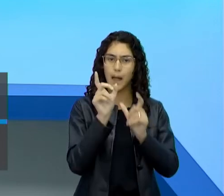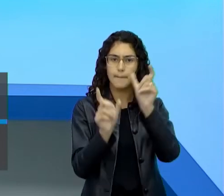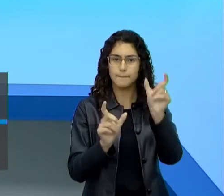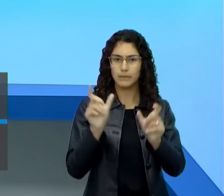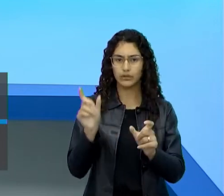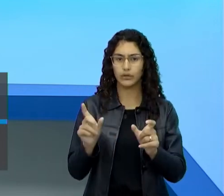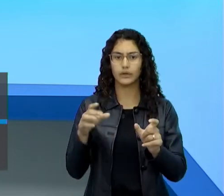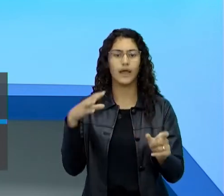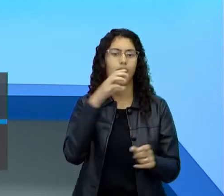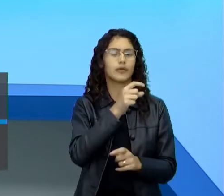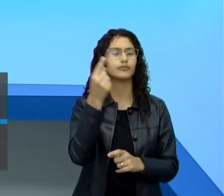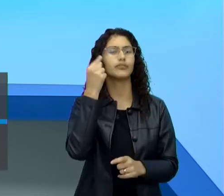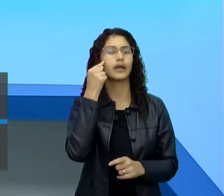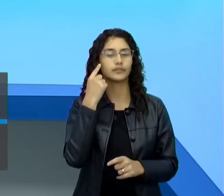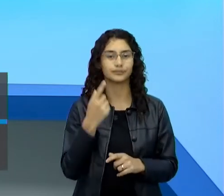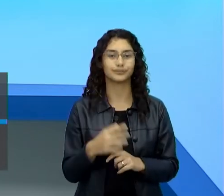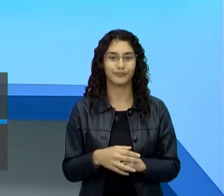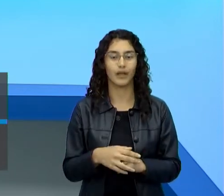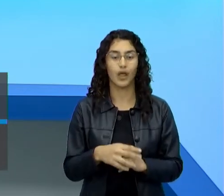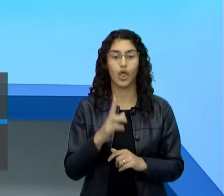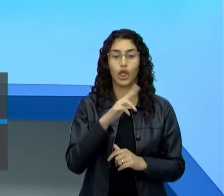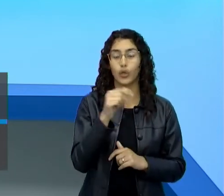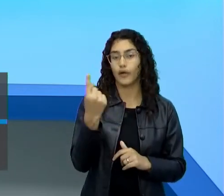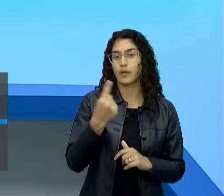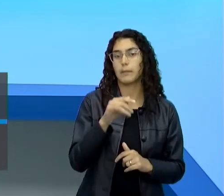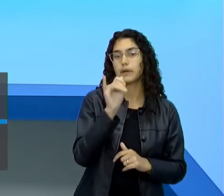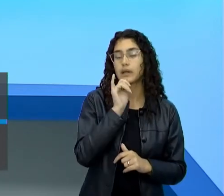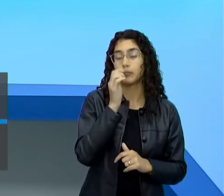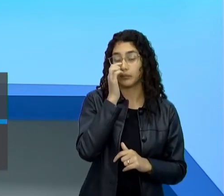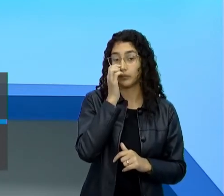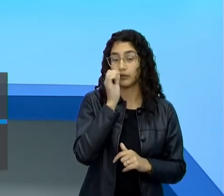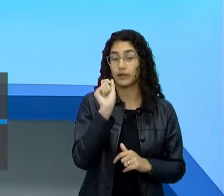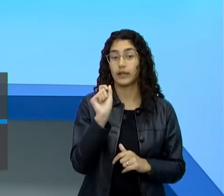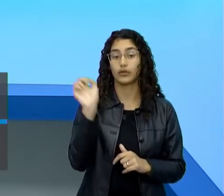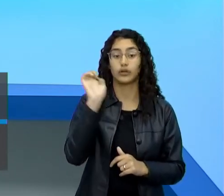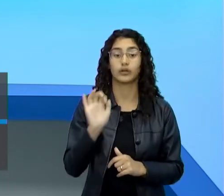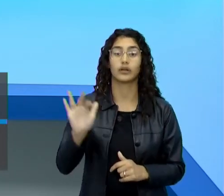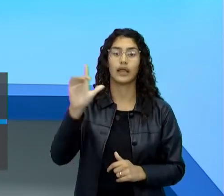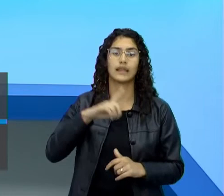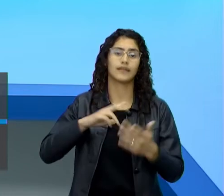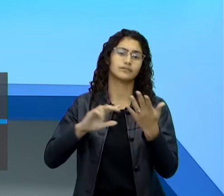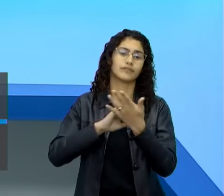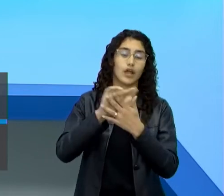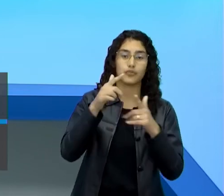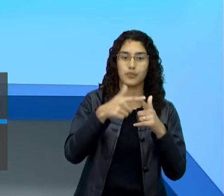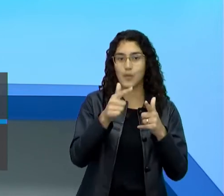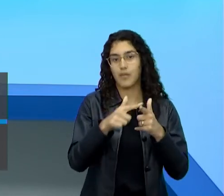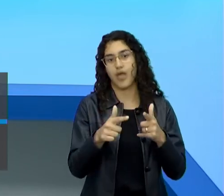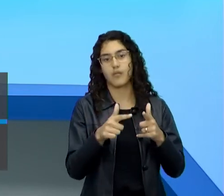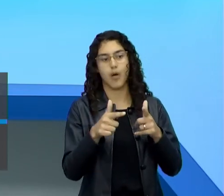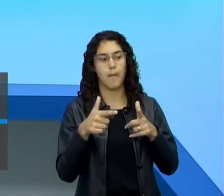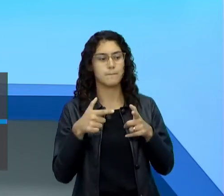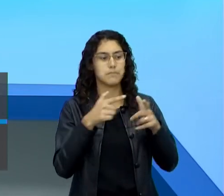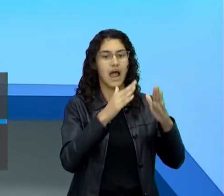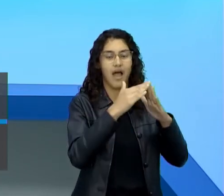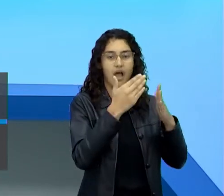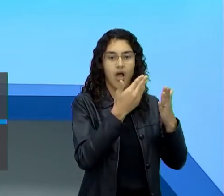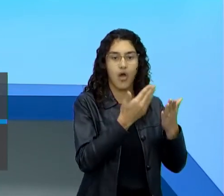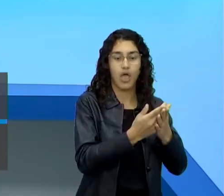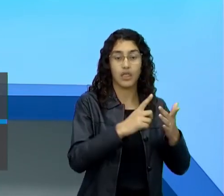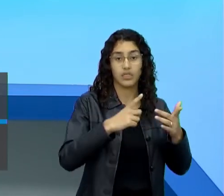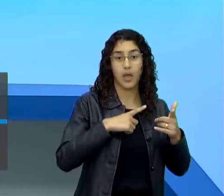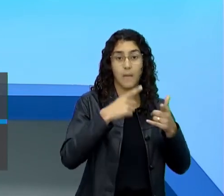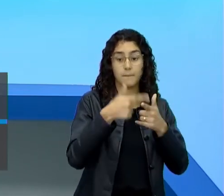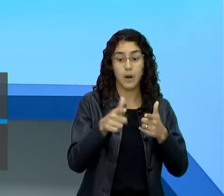E é automático, isso vem na cabeça. Nunca vem na cabeça, por exemplo, que nos Estados Unidos, vira e mexe, tem ataque às escolas. Sim. Vira e mexe tem um